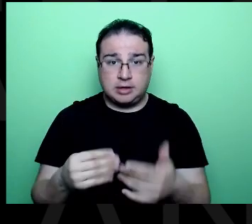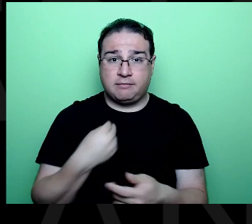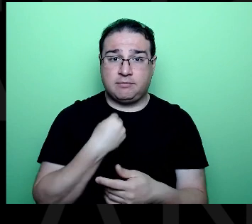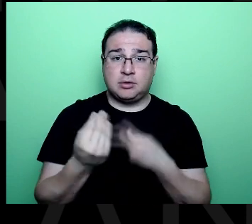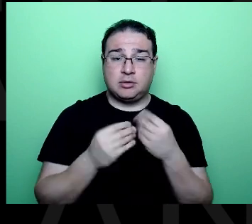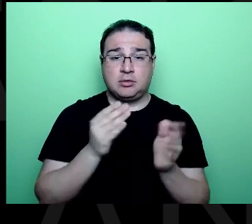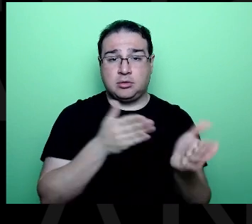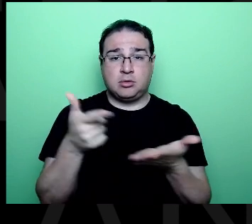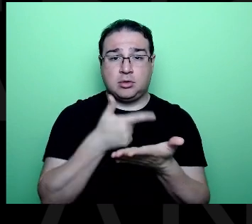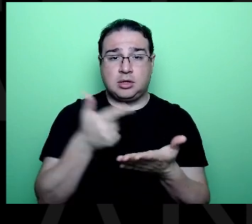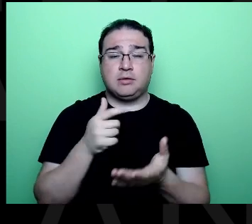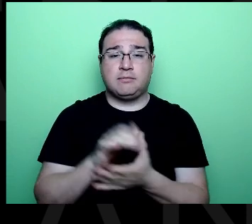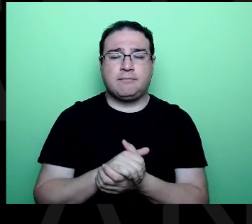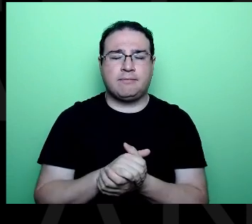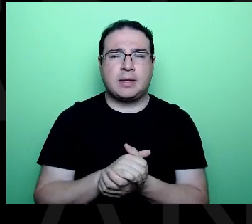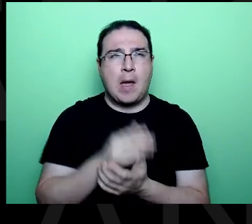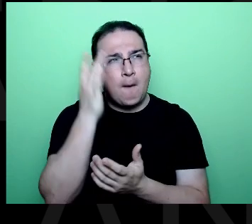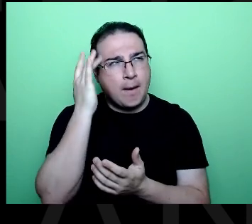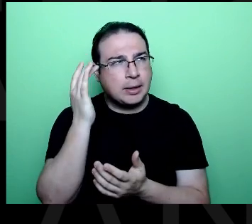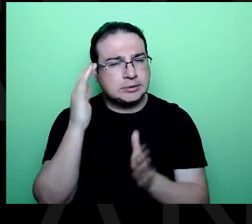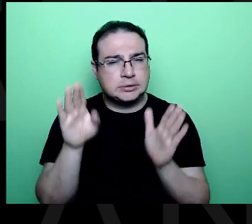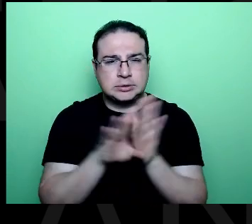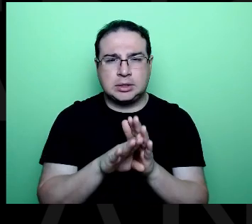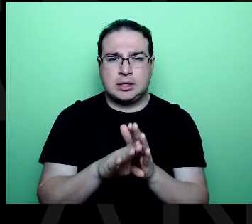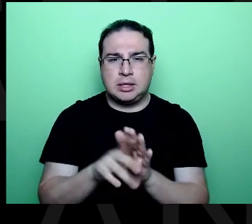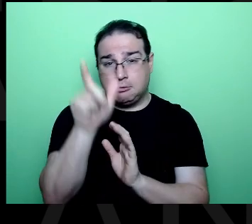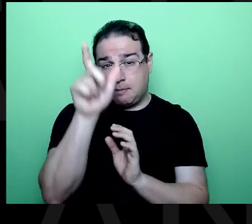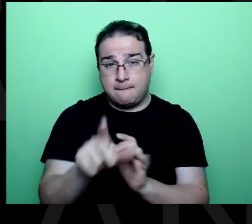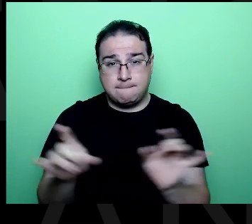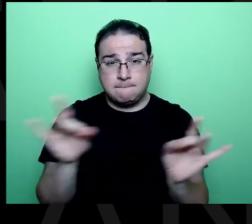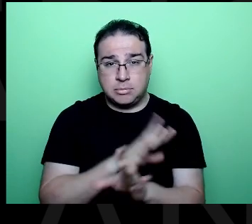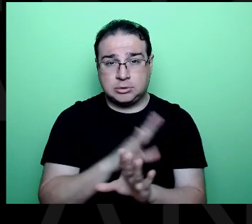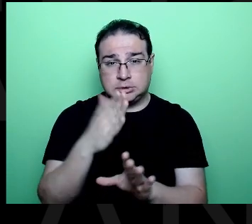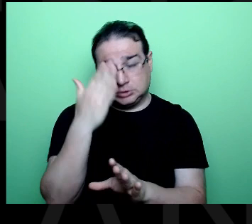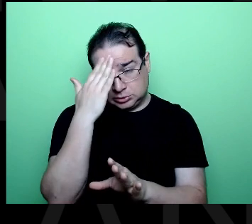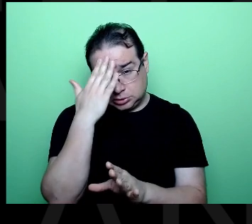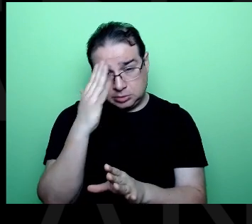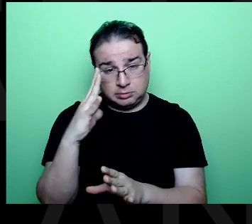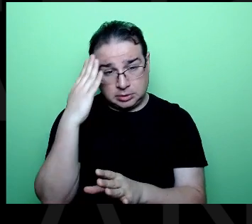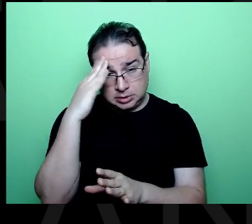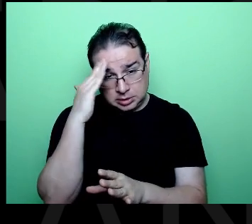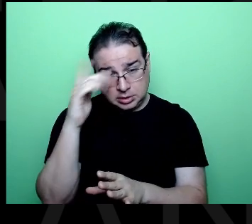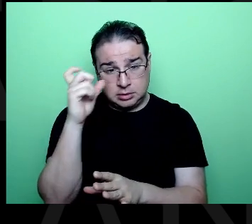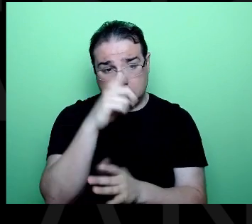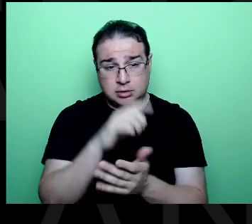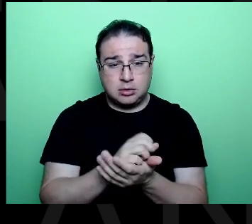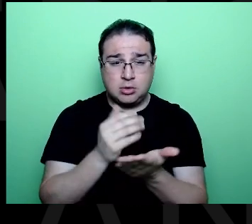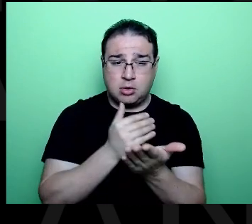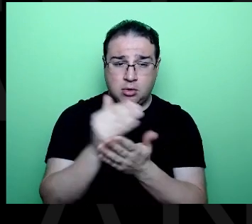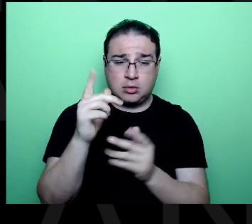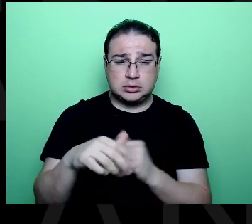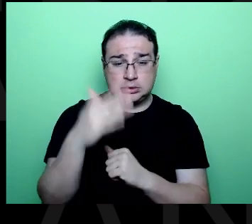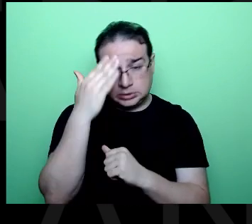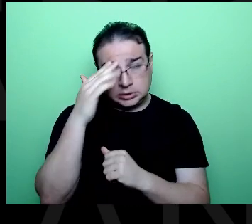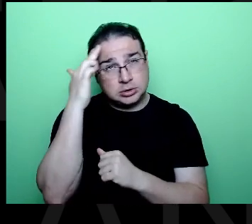de realização do livro. Eu acho que até o momento que você domina o personagem, quando você. A